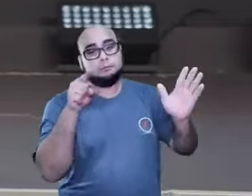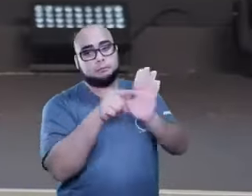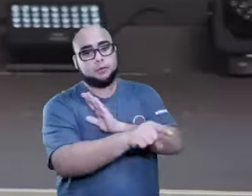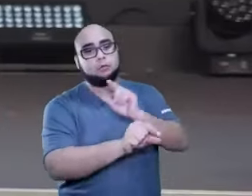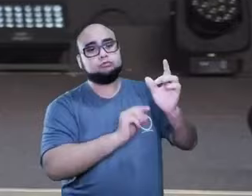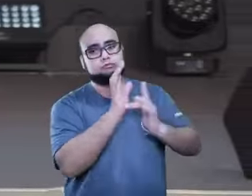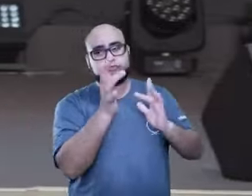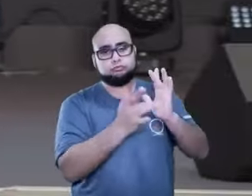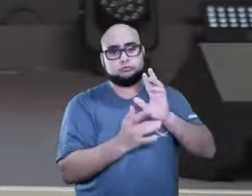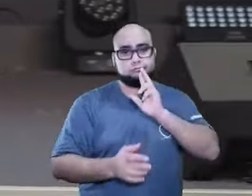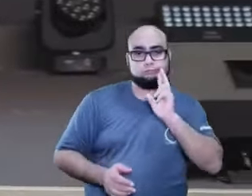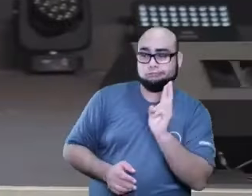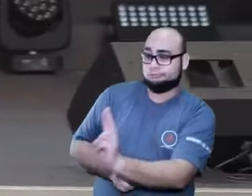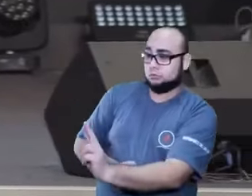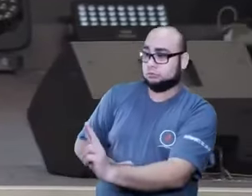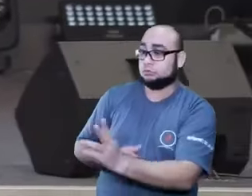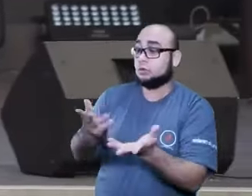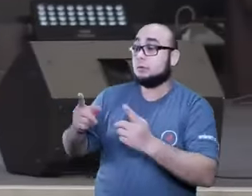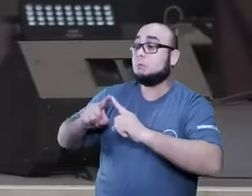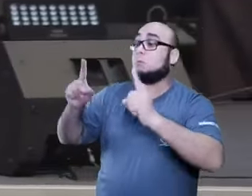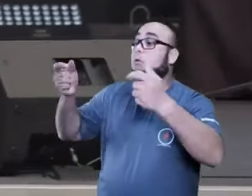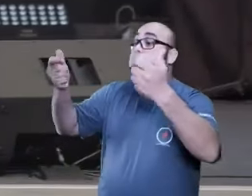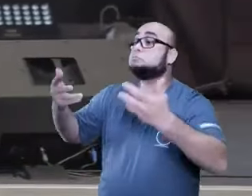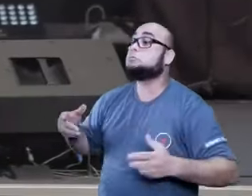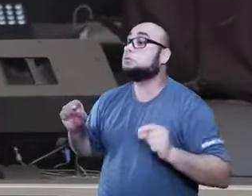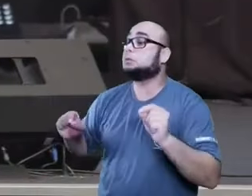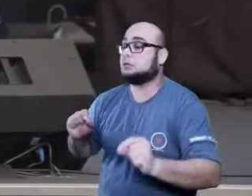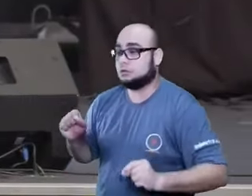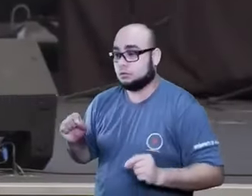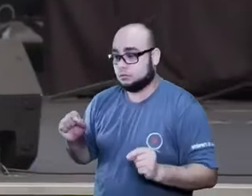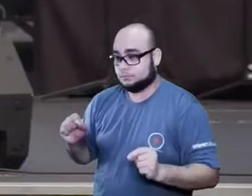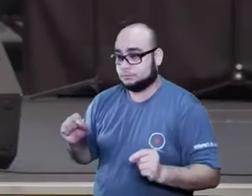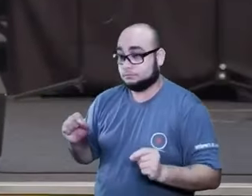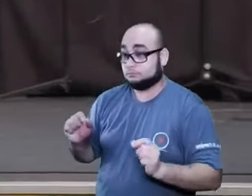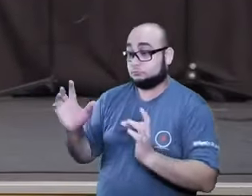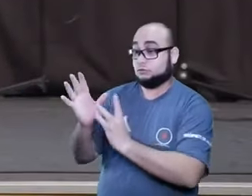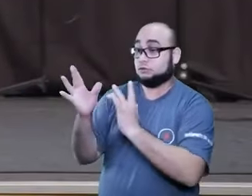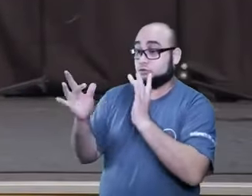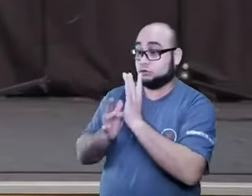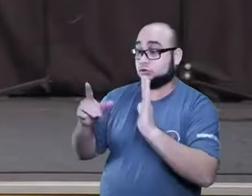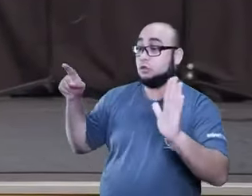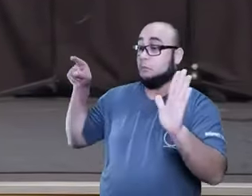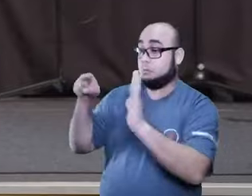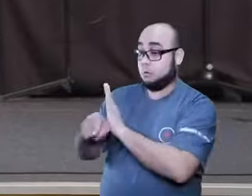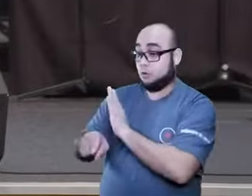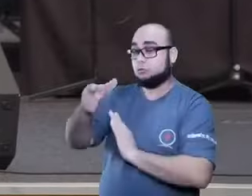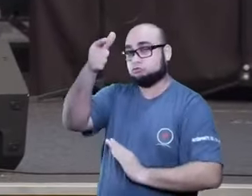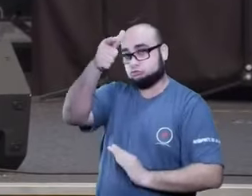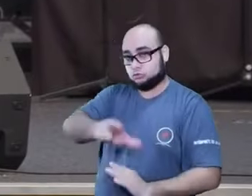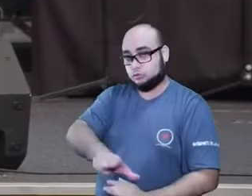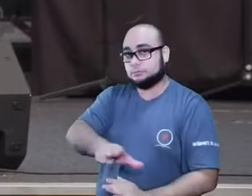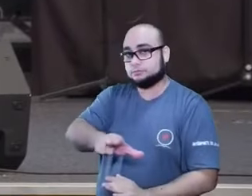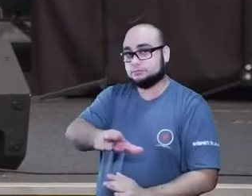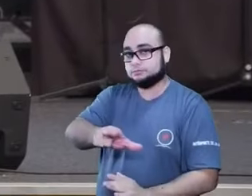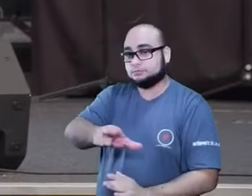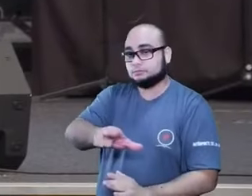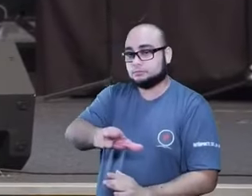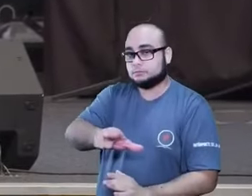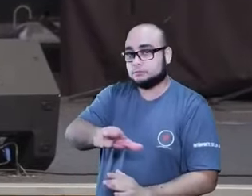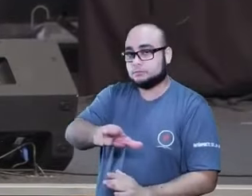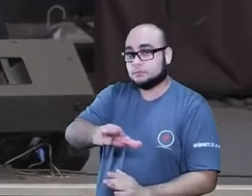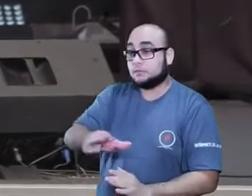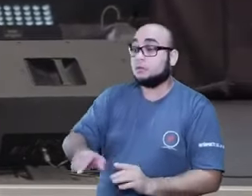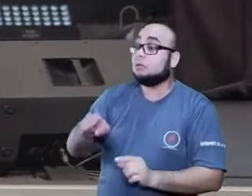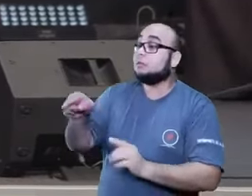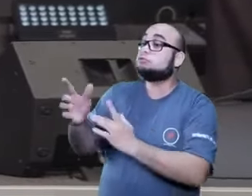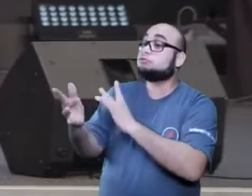para nossa surpresa, ou pelo menos a minha, Jesus vai questionar o elogio que ele lhe fez. Jesus